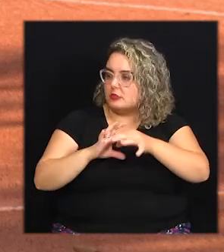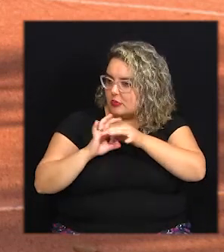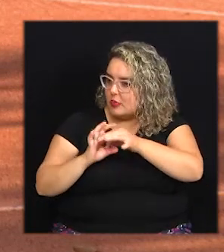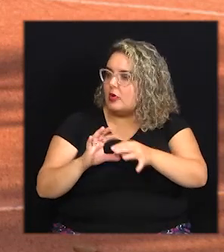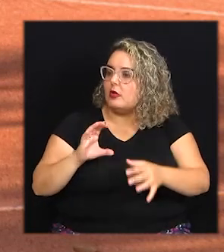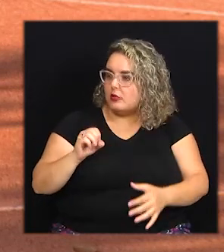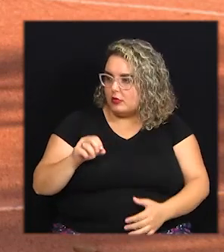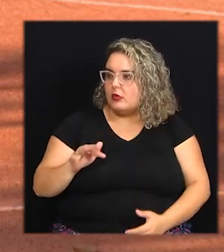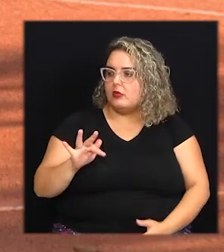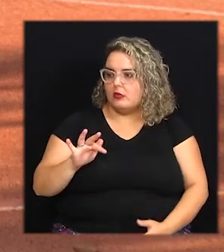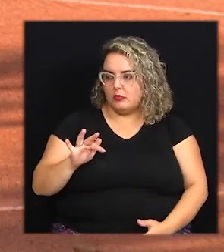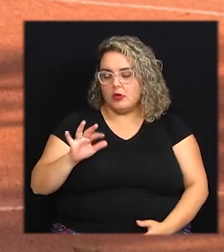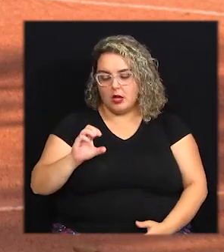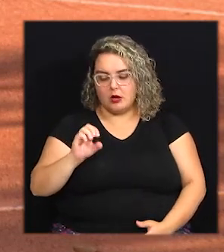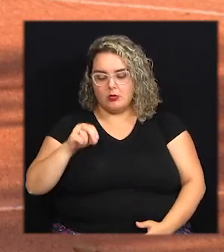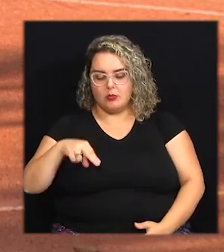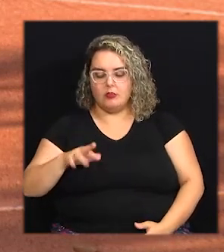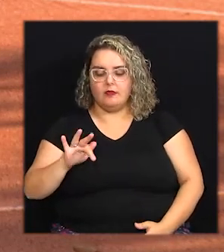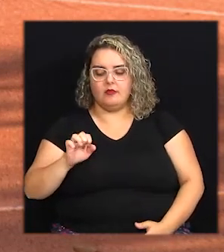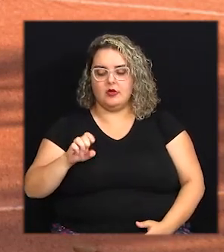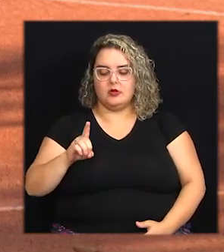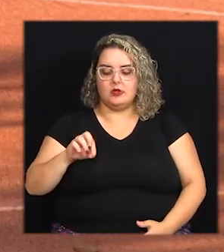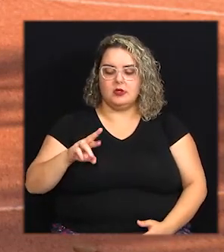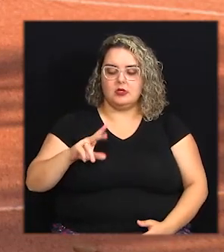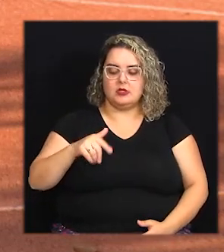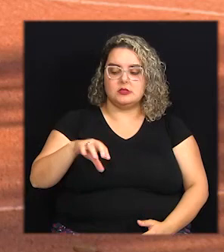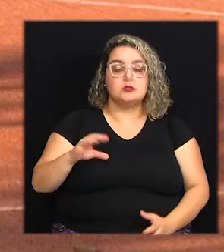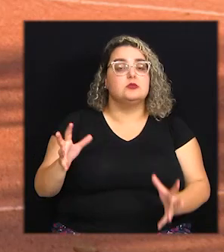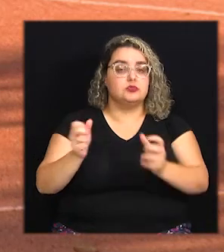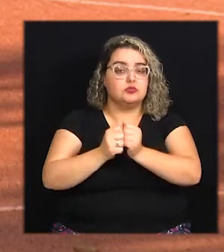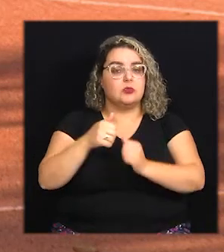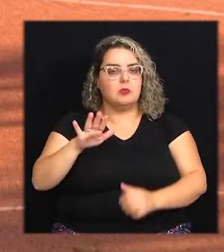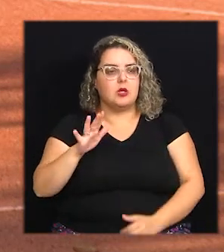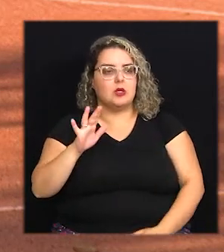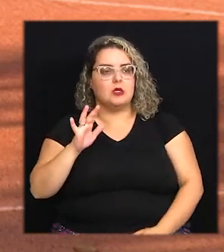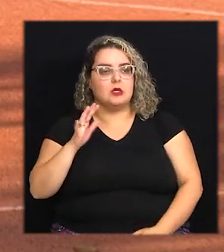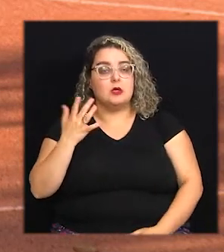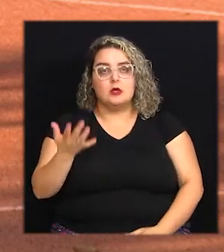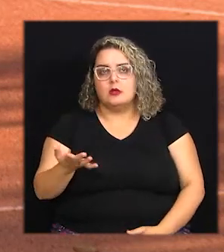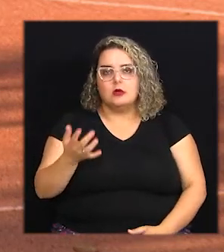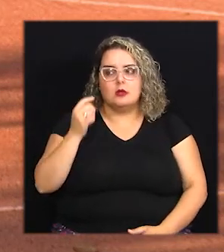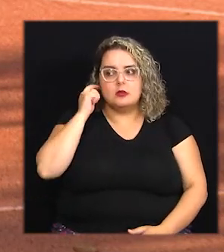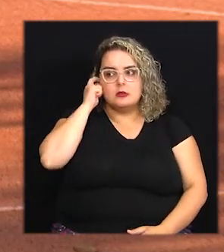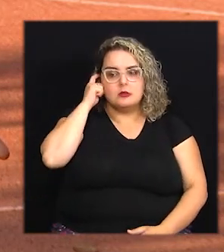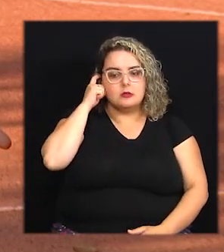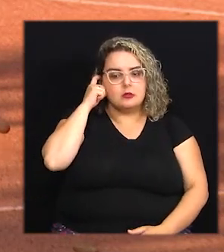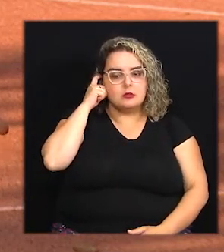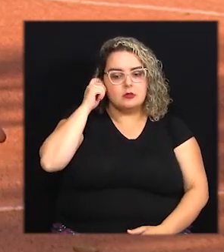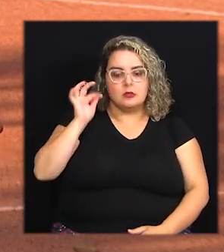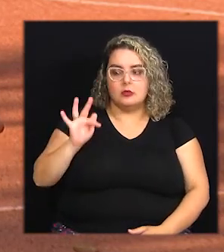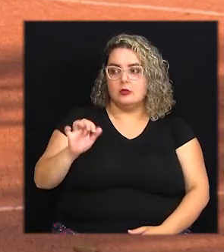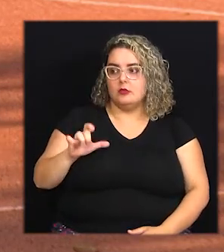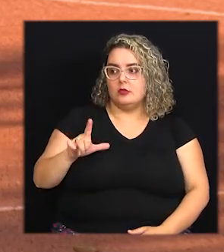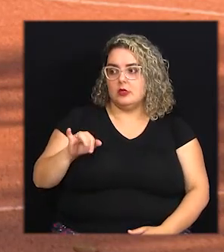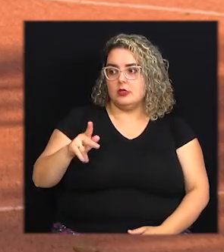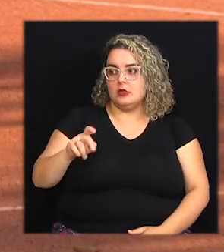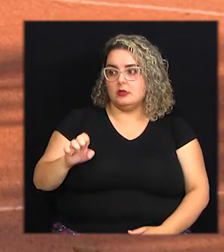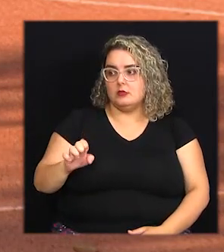essa uma união, confederação, juntar mais. Sim, e que nem eu, se não me engano, o Felipe treina na